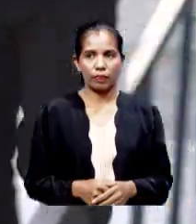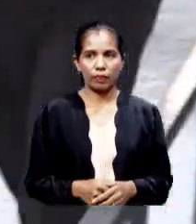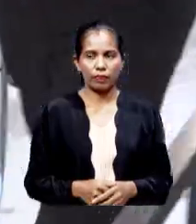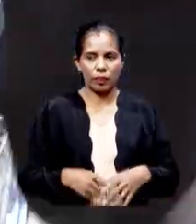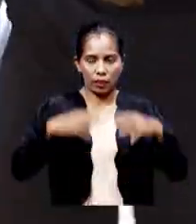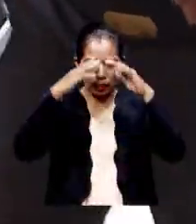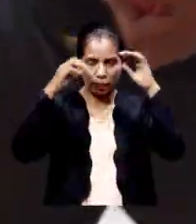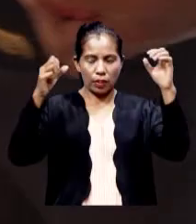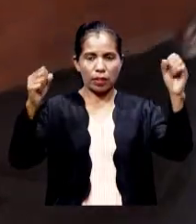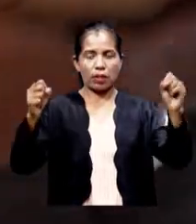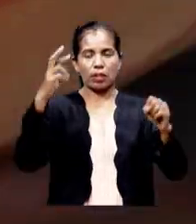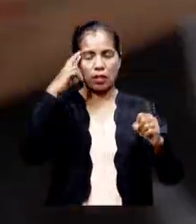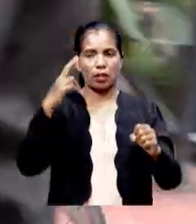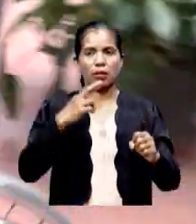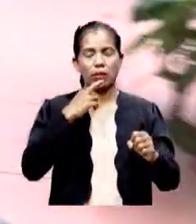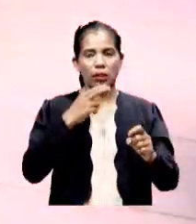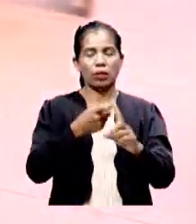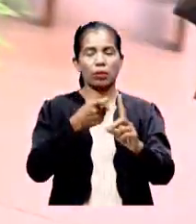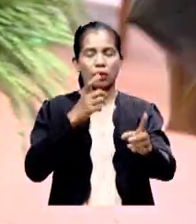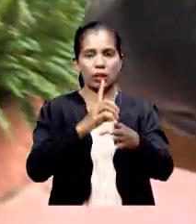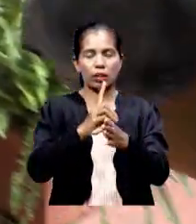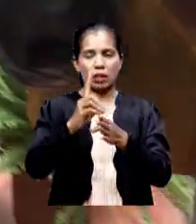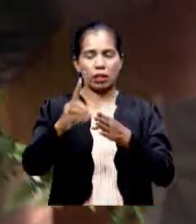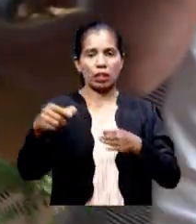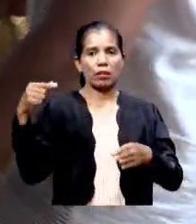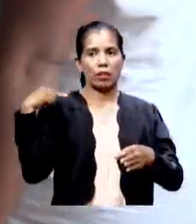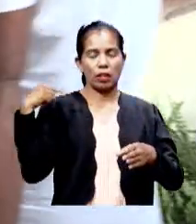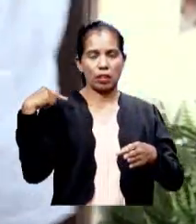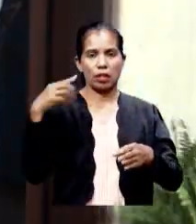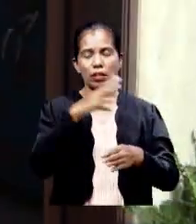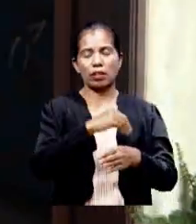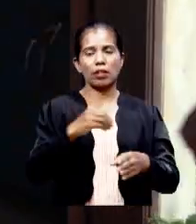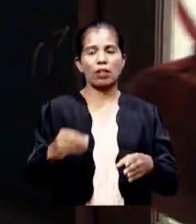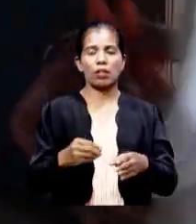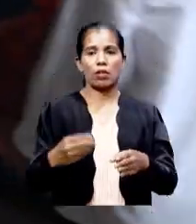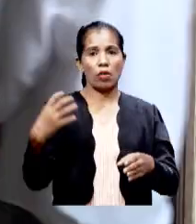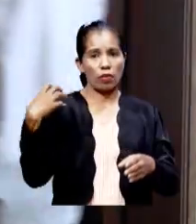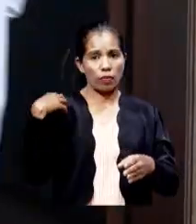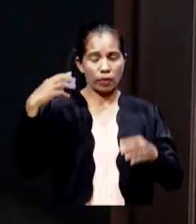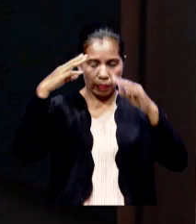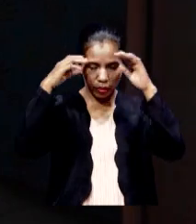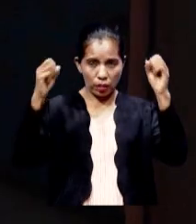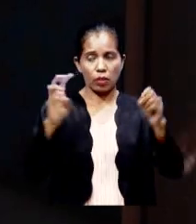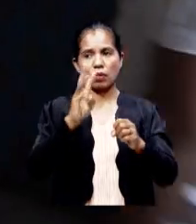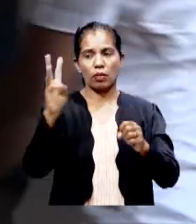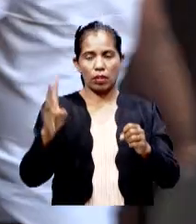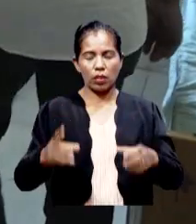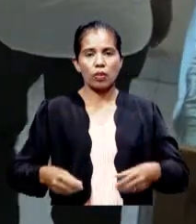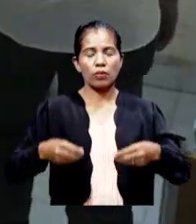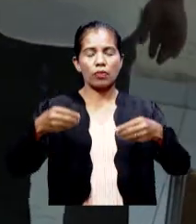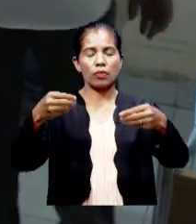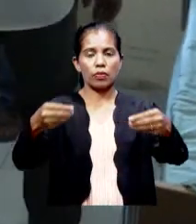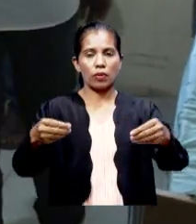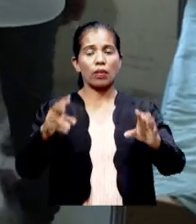Presidente da República, José Ramos Horta, ligou-se direção Gabinete Sociedade Civil, Palácio Presidente, e a quarta-feira, né? Entrega a cadeira